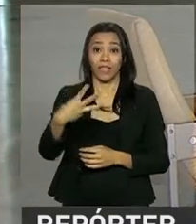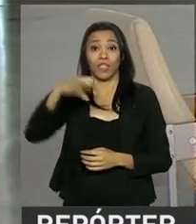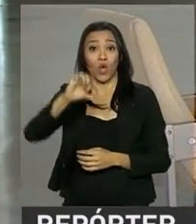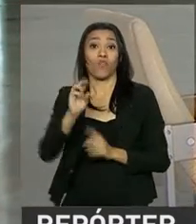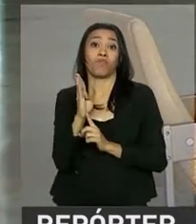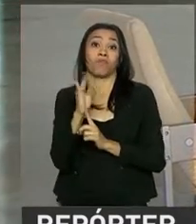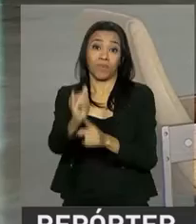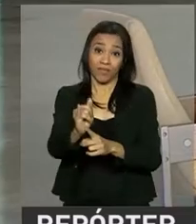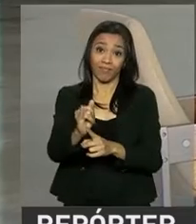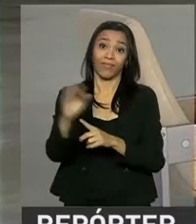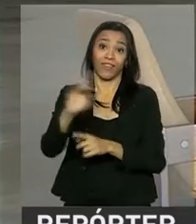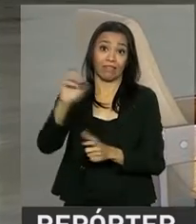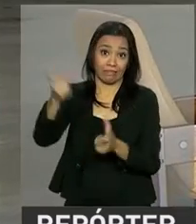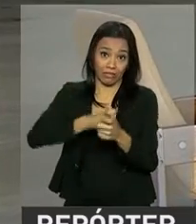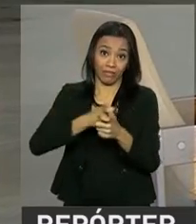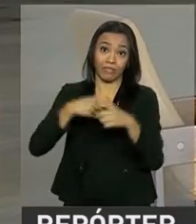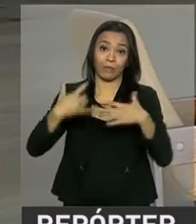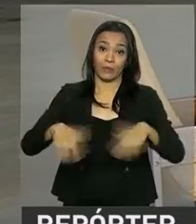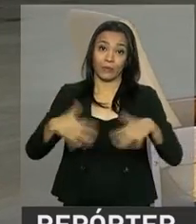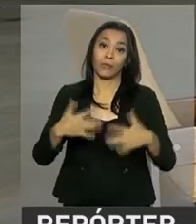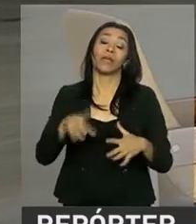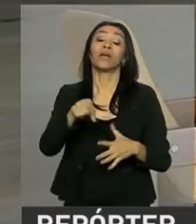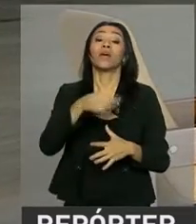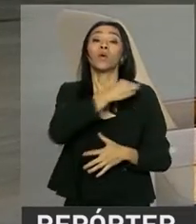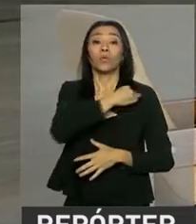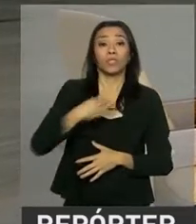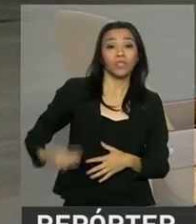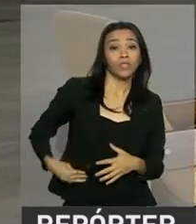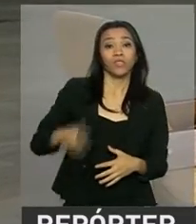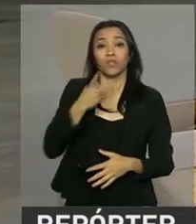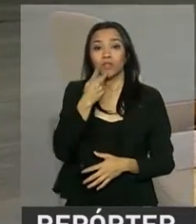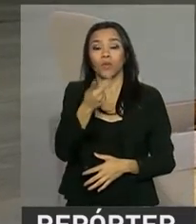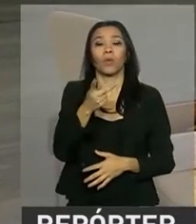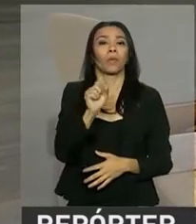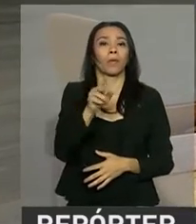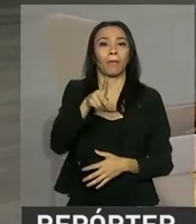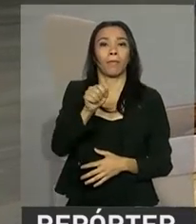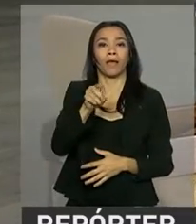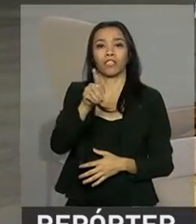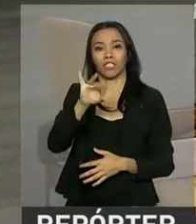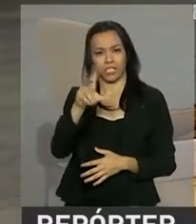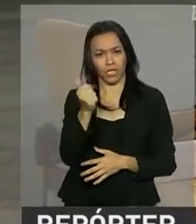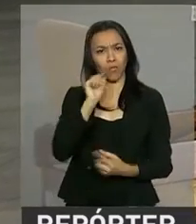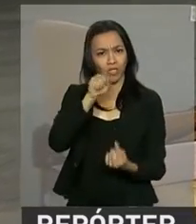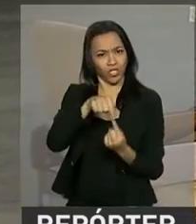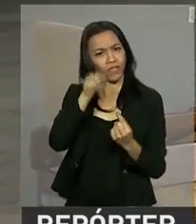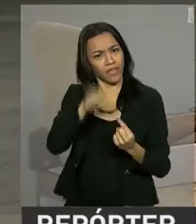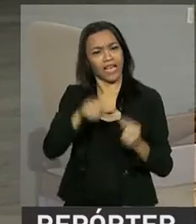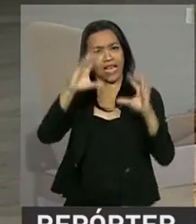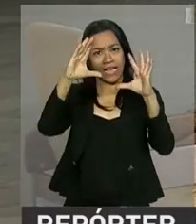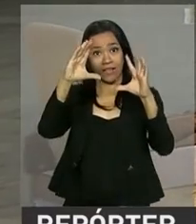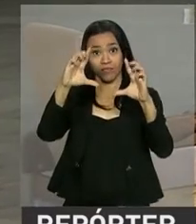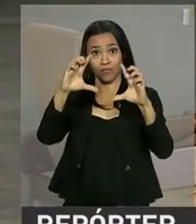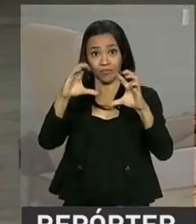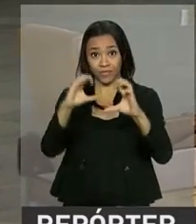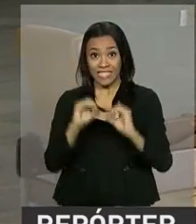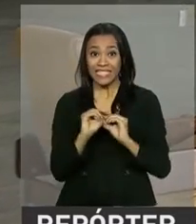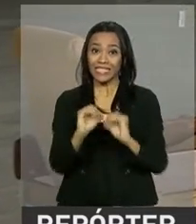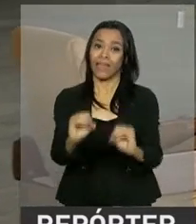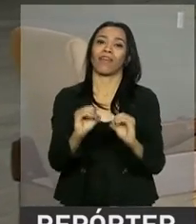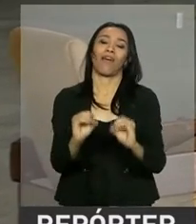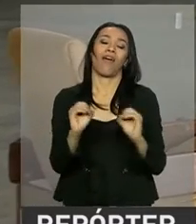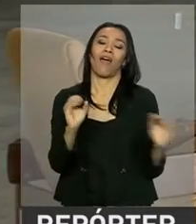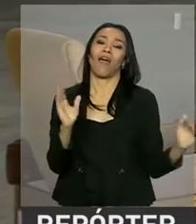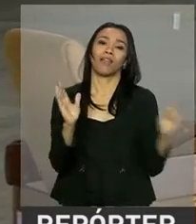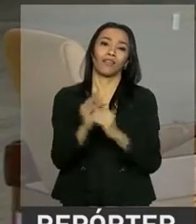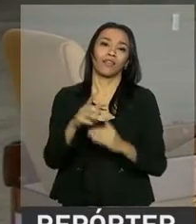reais o ministro da casa civil eliseu padilha disse na noite de ontem que o objetivo é esse mesmo zerar o déficit nas contas públicas até